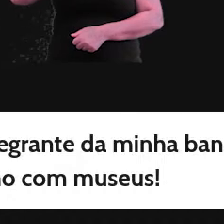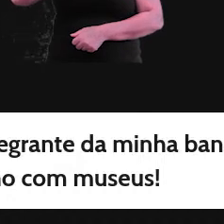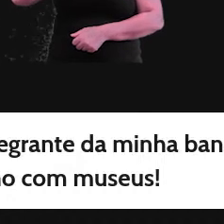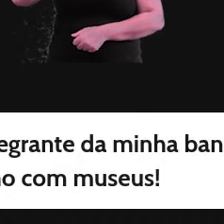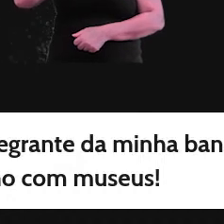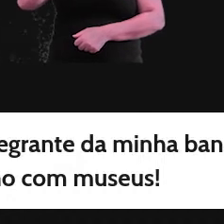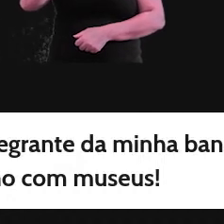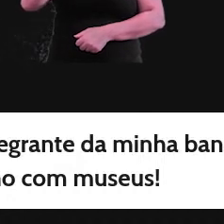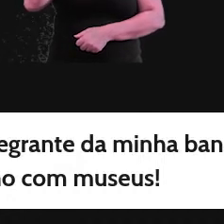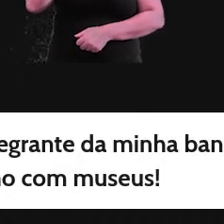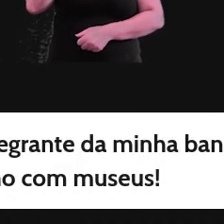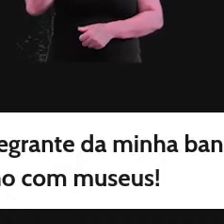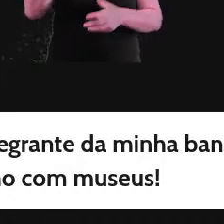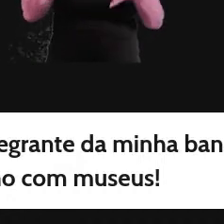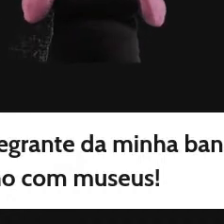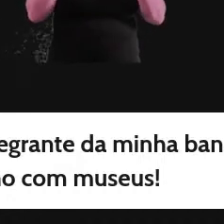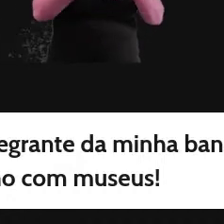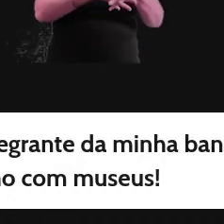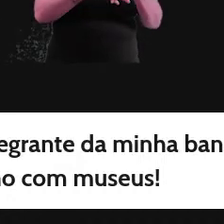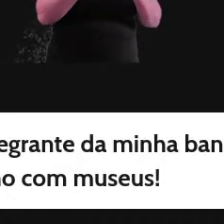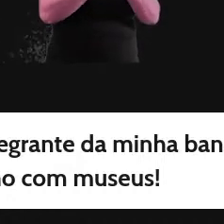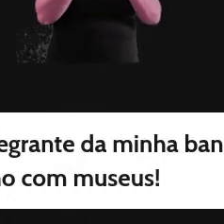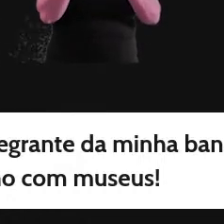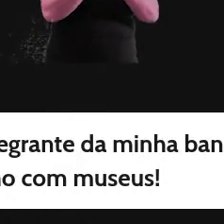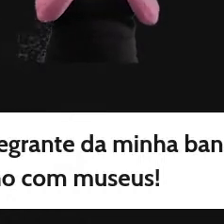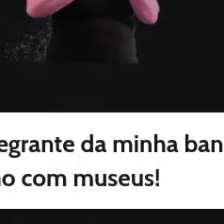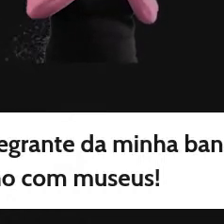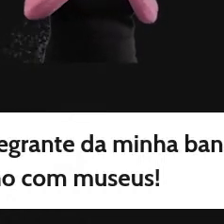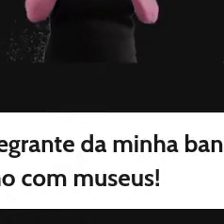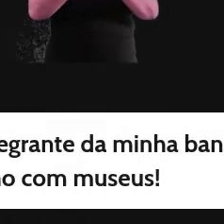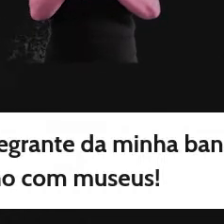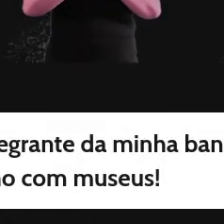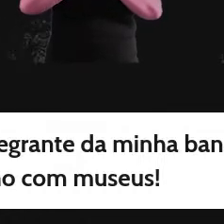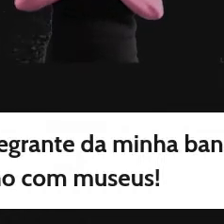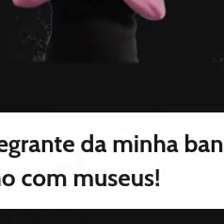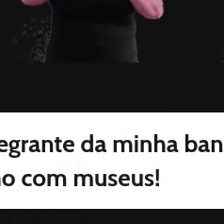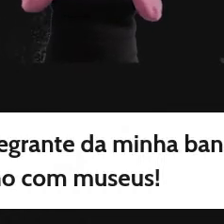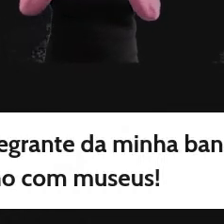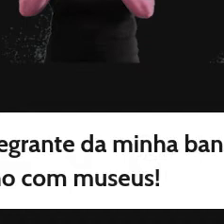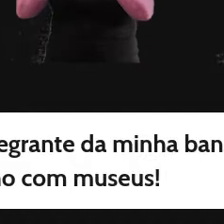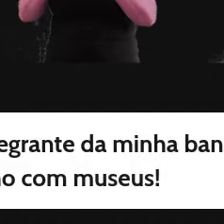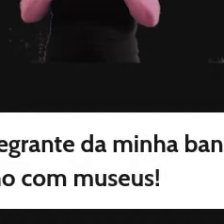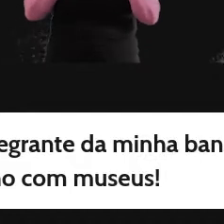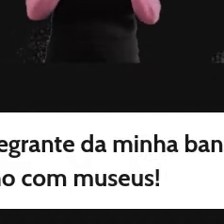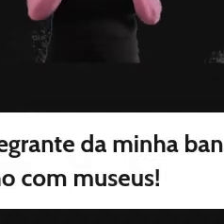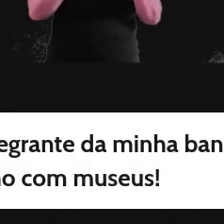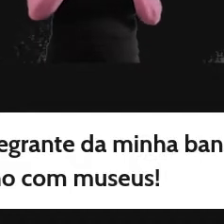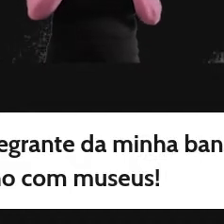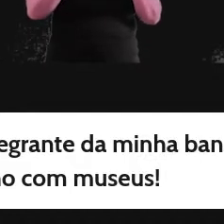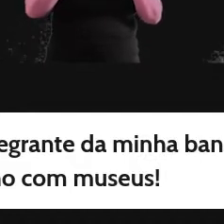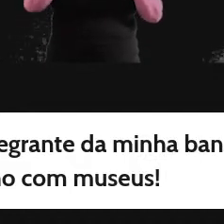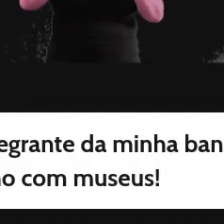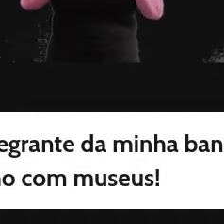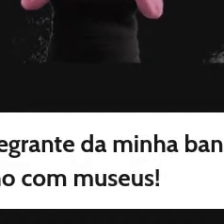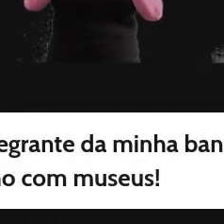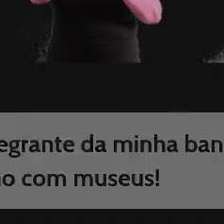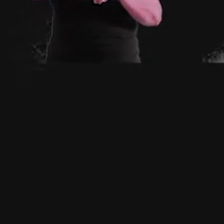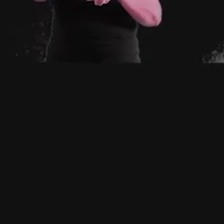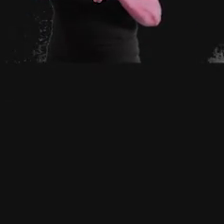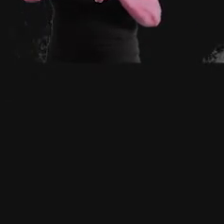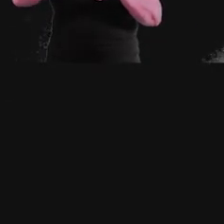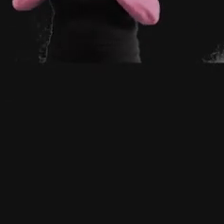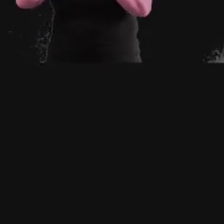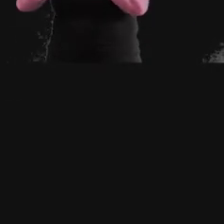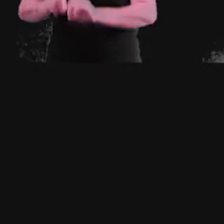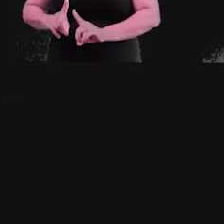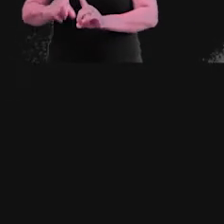falou, agravou a falta de acesso ainda mais para todos os públicos, né? E, em especial, os públicos com deficiência, que